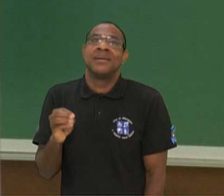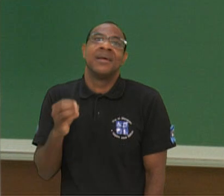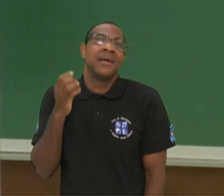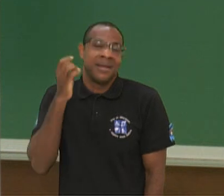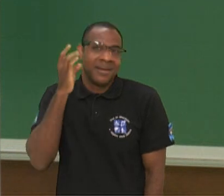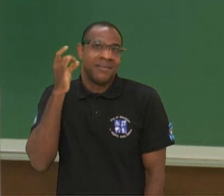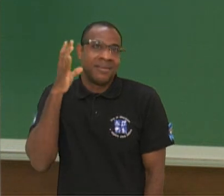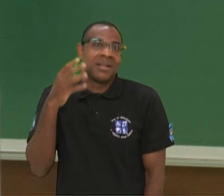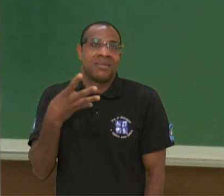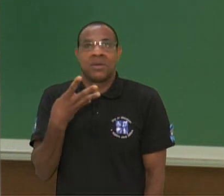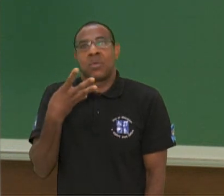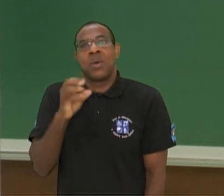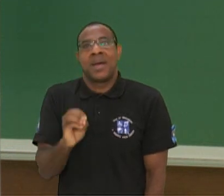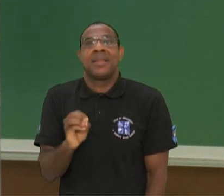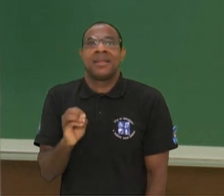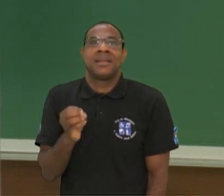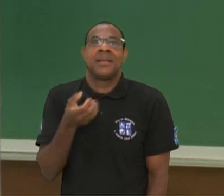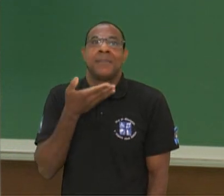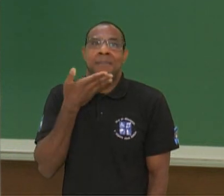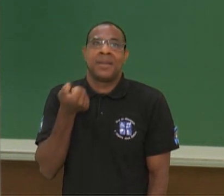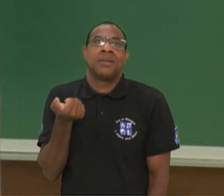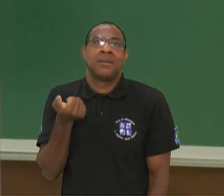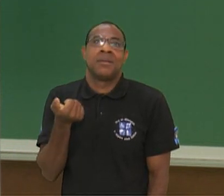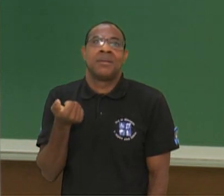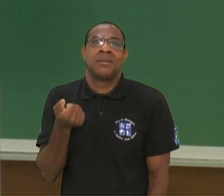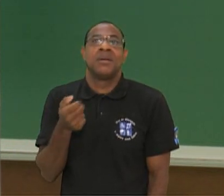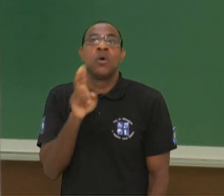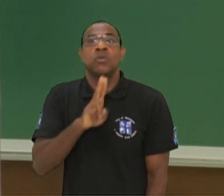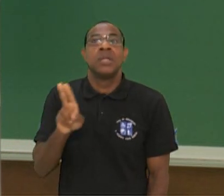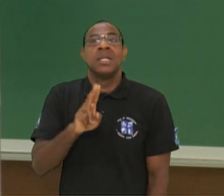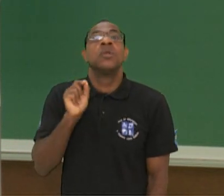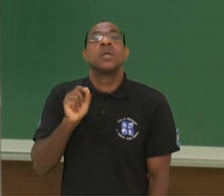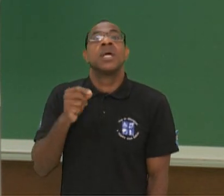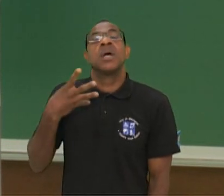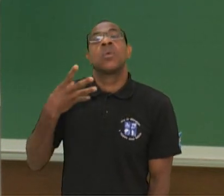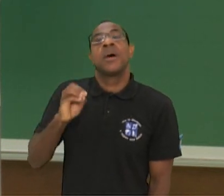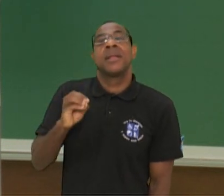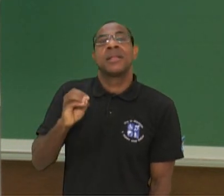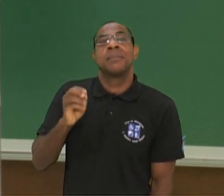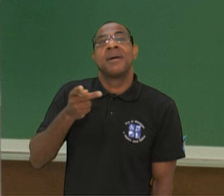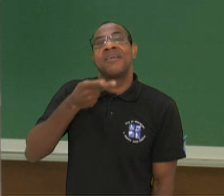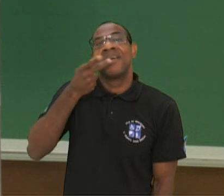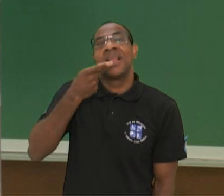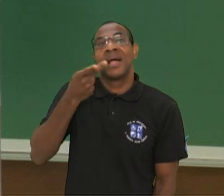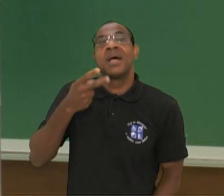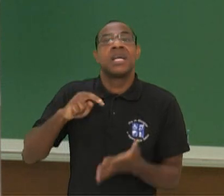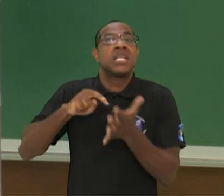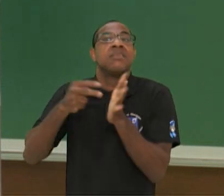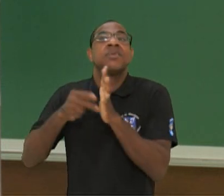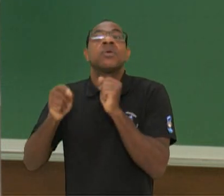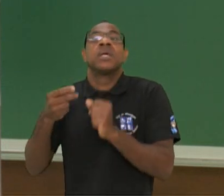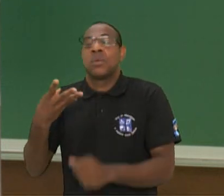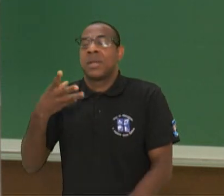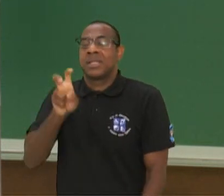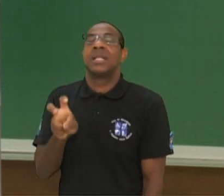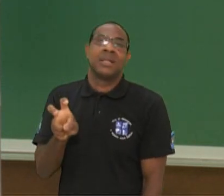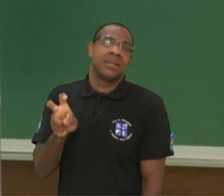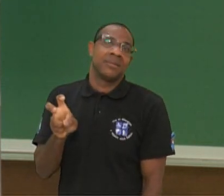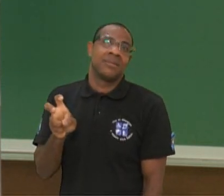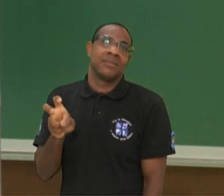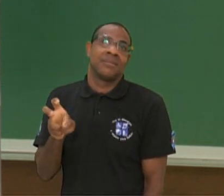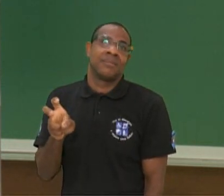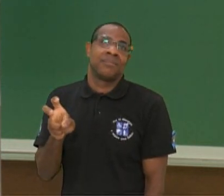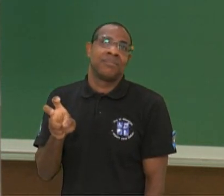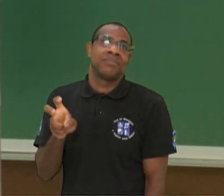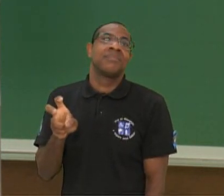na hora de falar a pronúncia, utiliza-se 40. Então, esse 40 representa o 45. Mas pelo fato de ser muito mais fácil